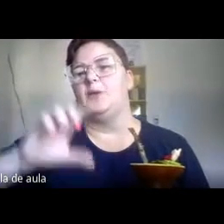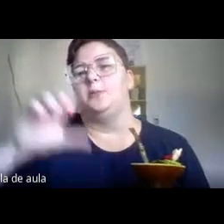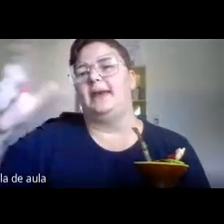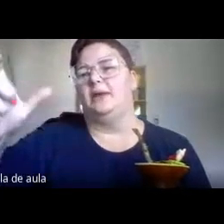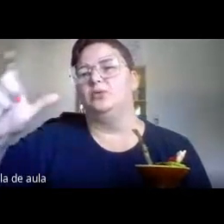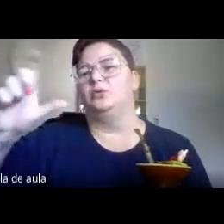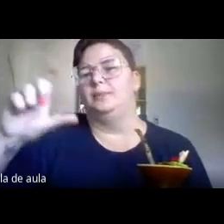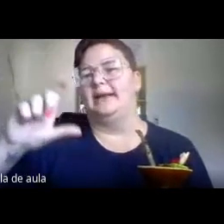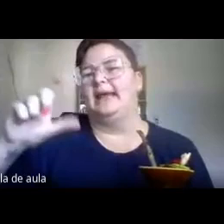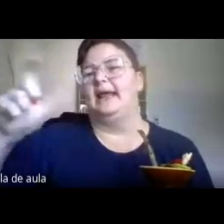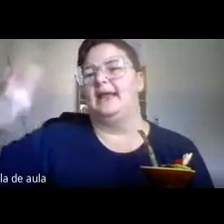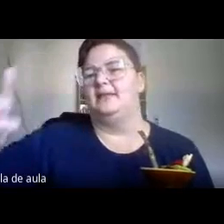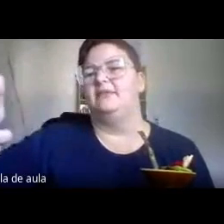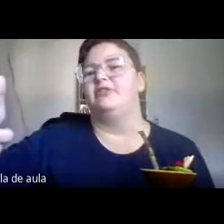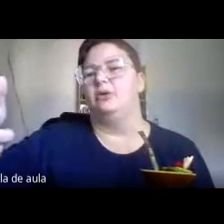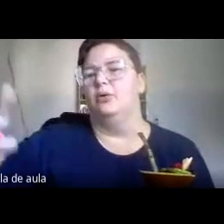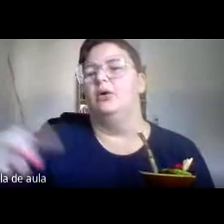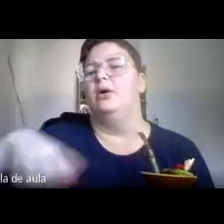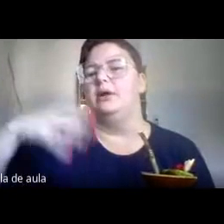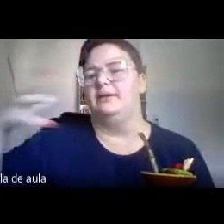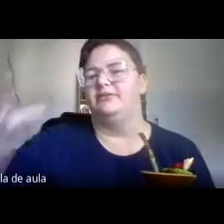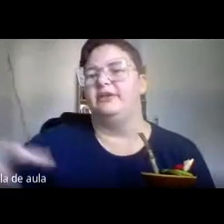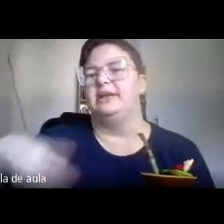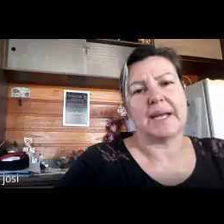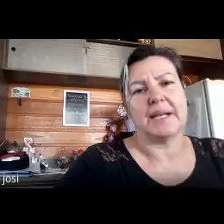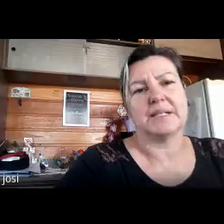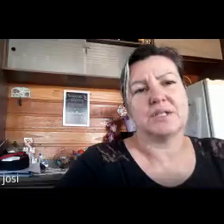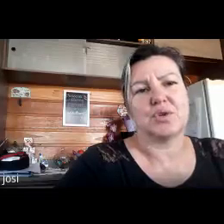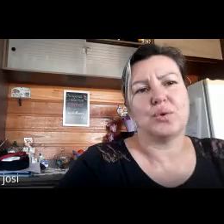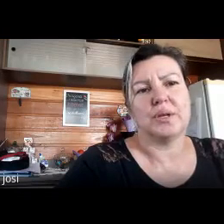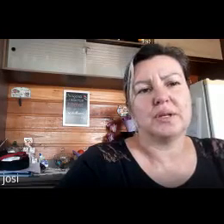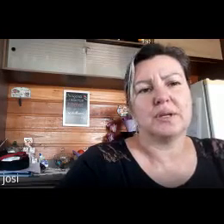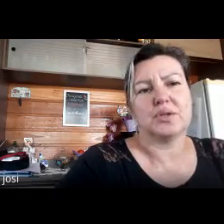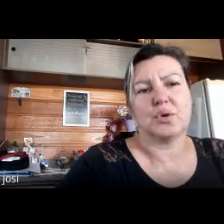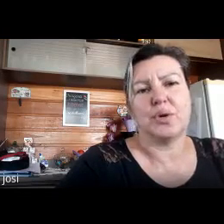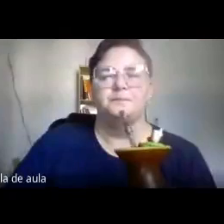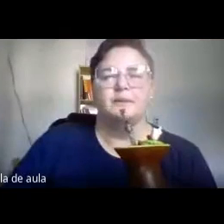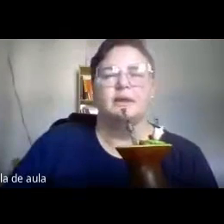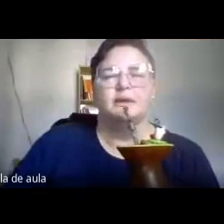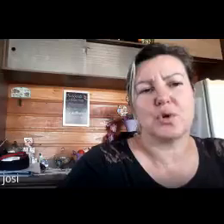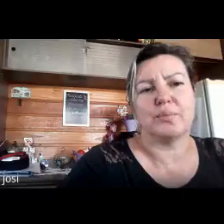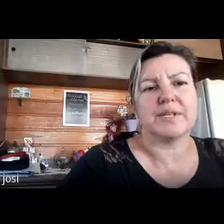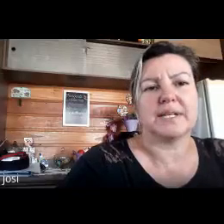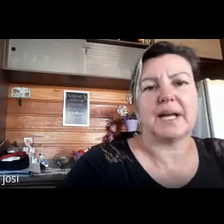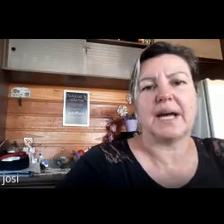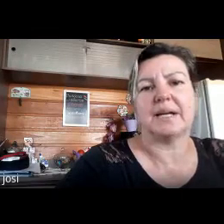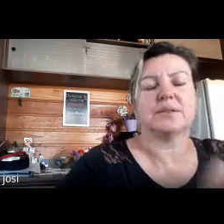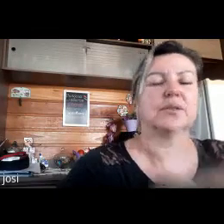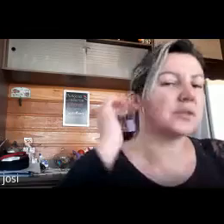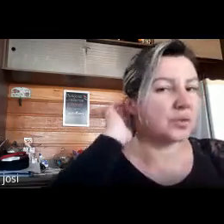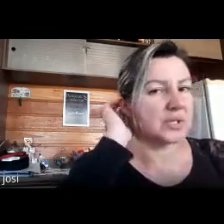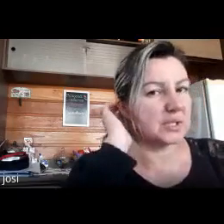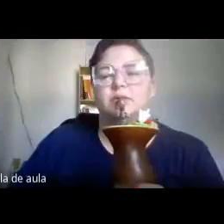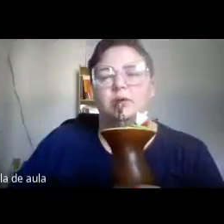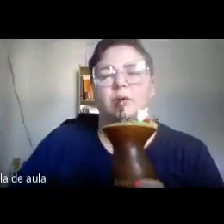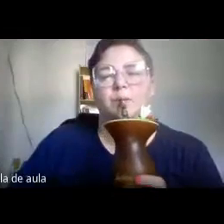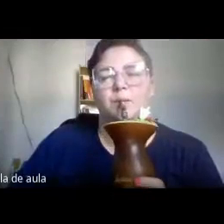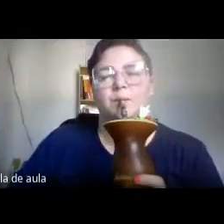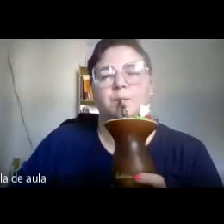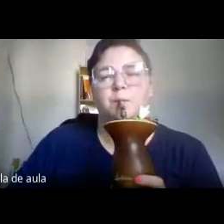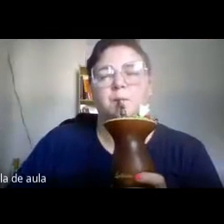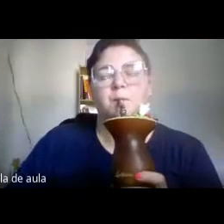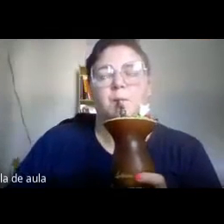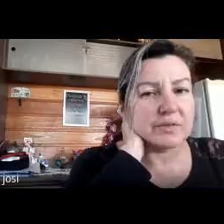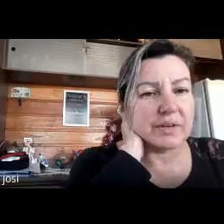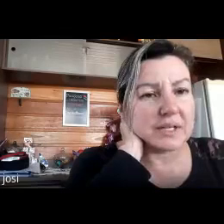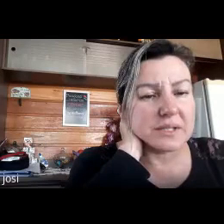Porque tem um período para que ela entre em vigor, enfim, né? Tem toda essa questão. De currículo, de como vai ser dado, isso.